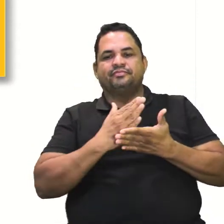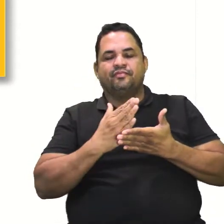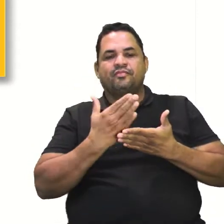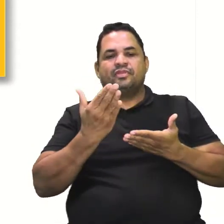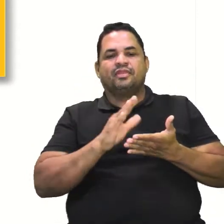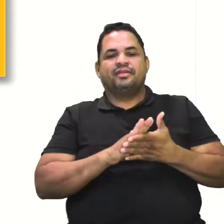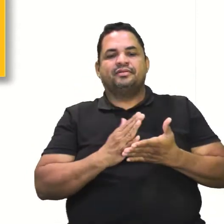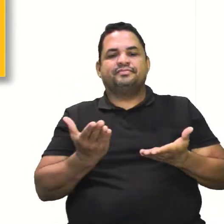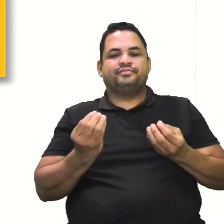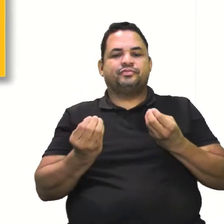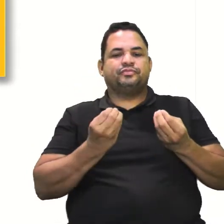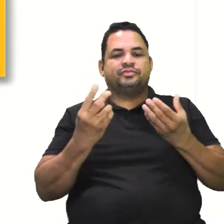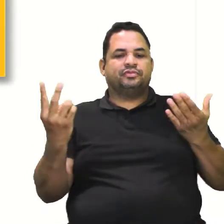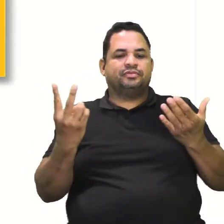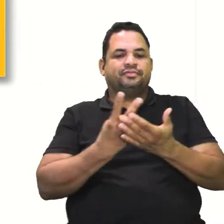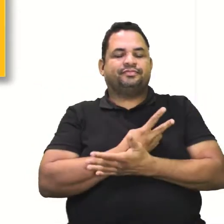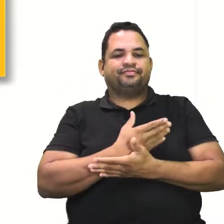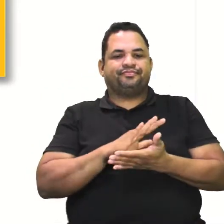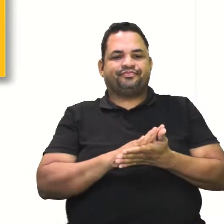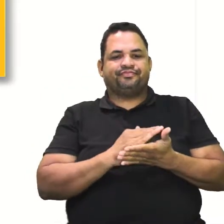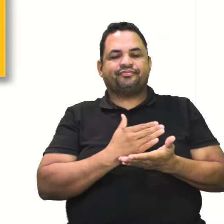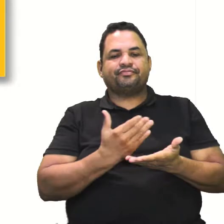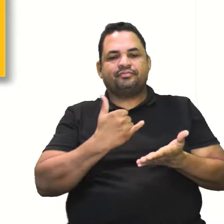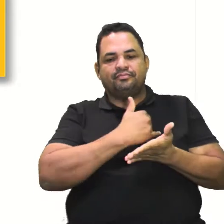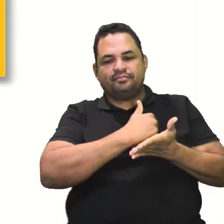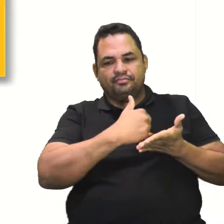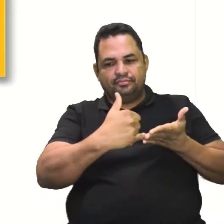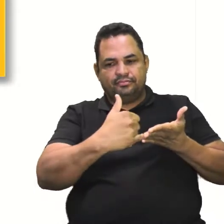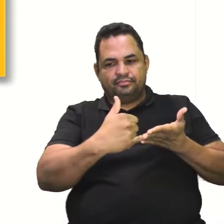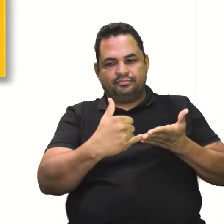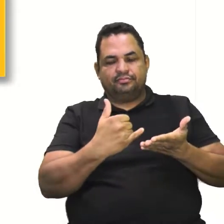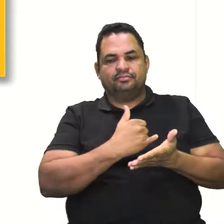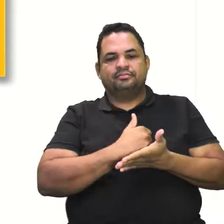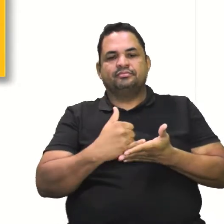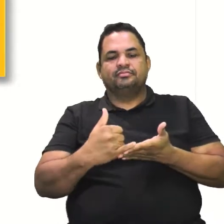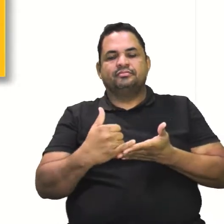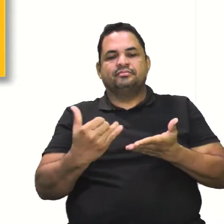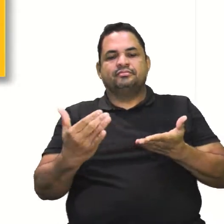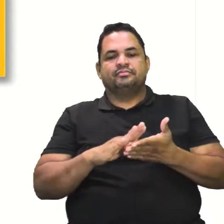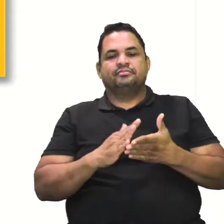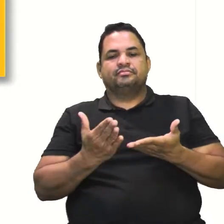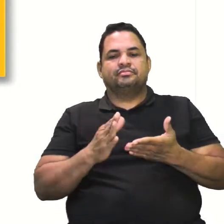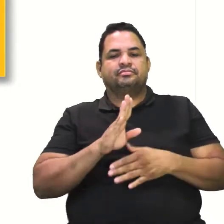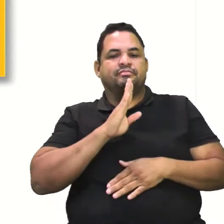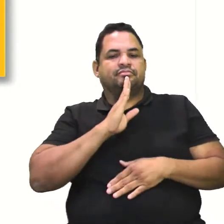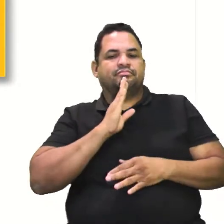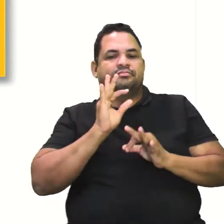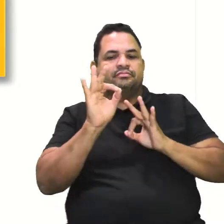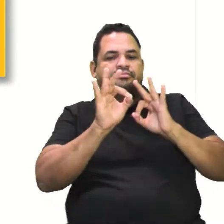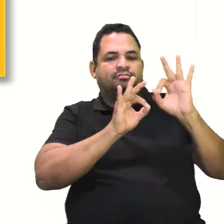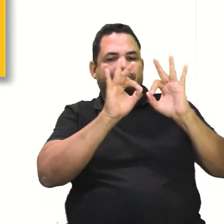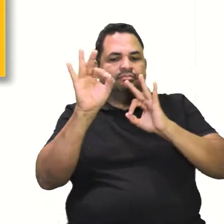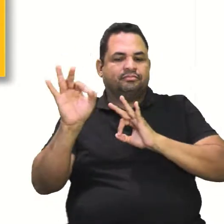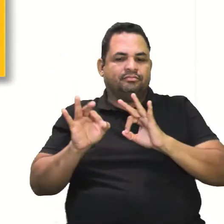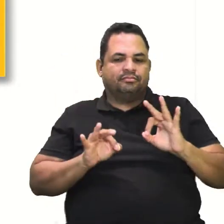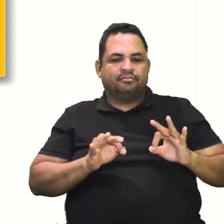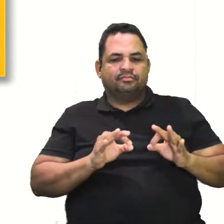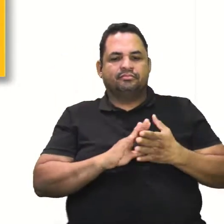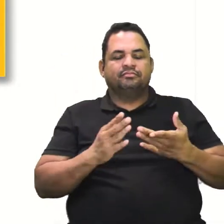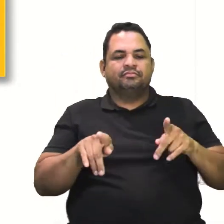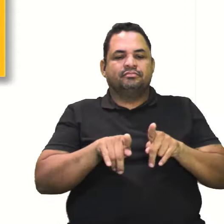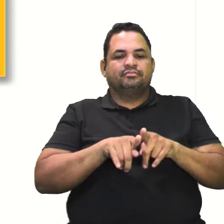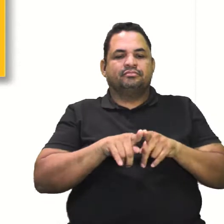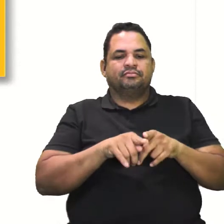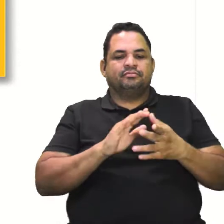esse processo, como funciona. Na parte introdutória, lógico, né? A gente vai dar uma introdução, a gente reconhece as formas